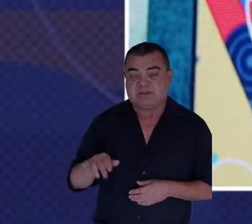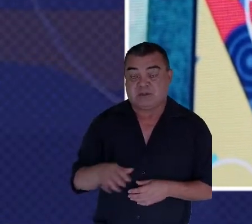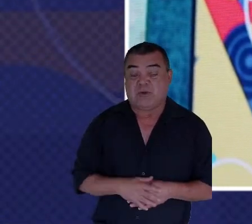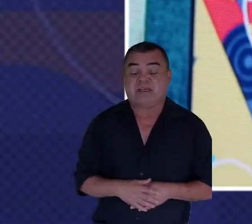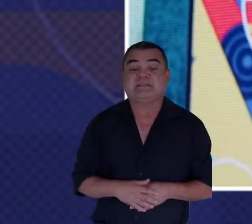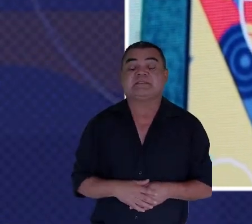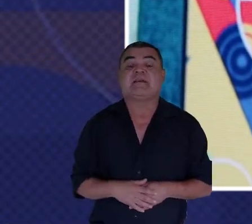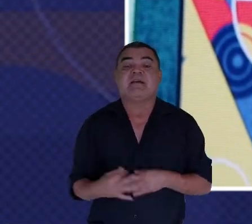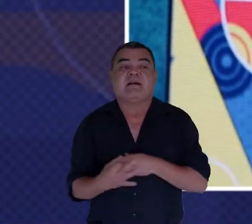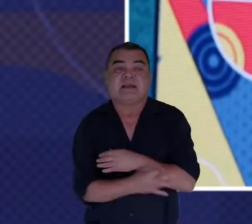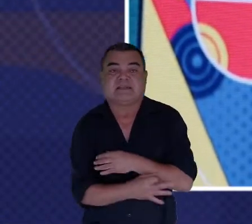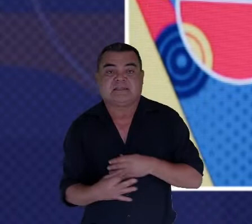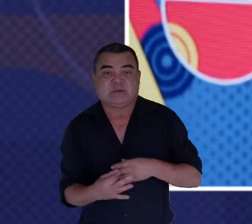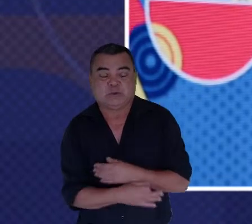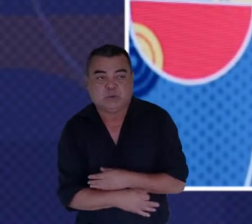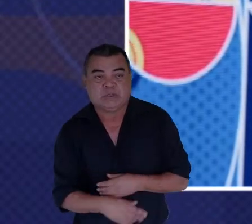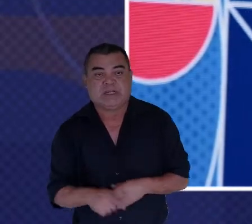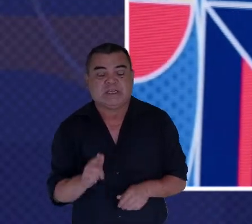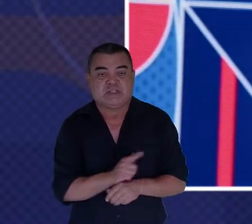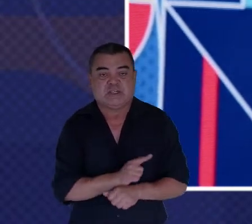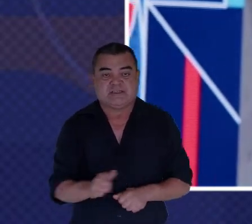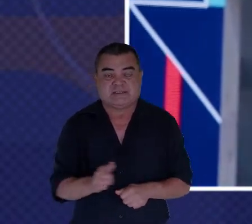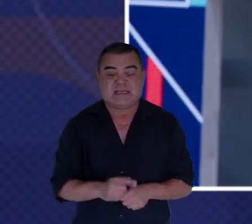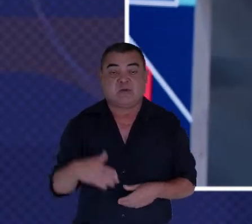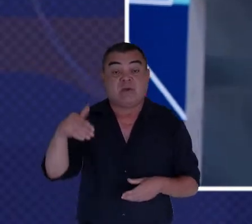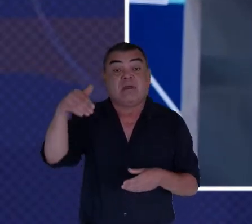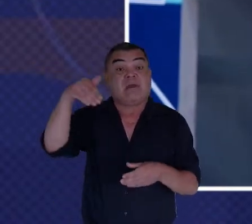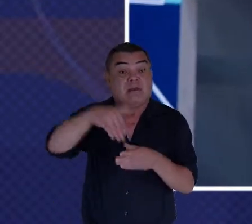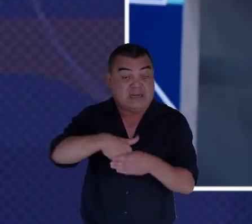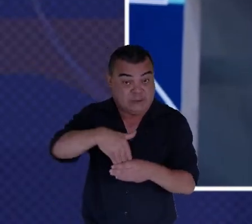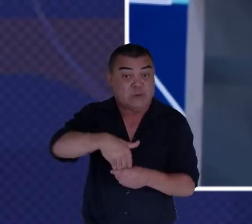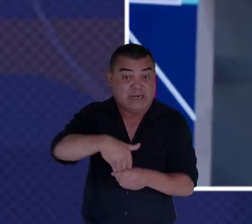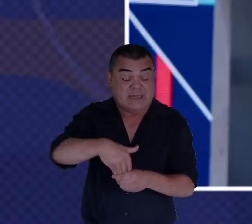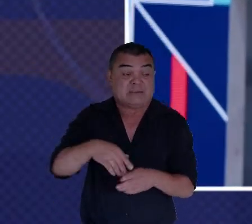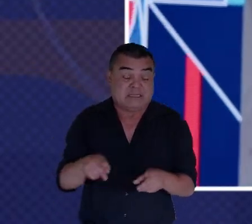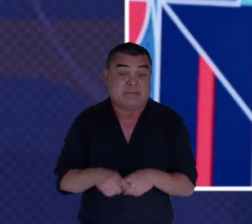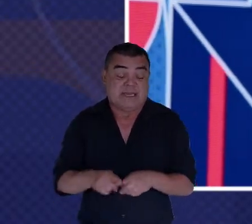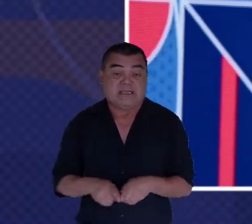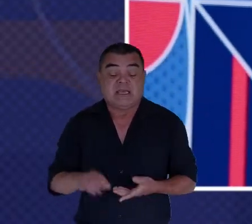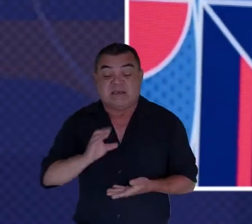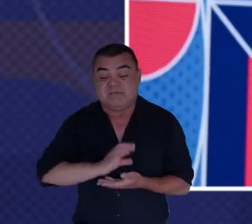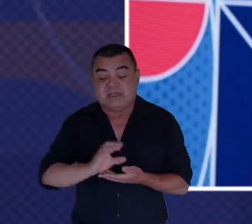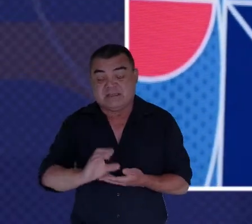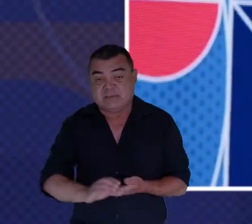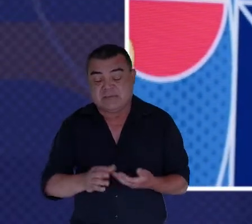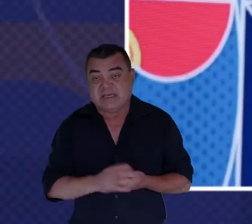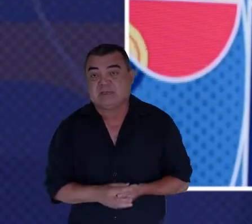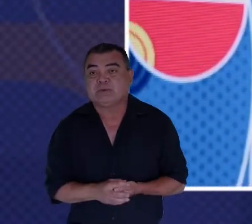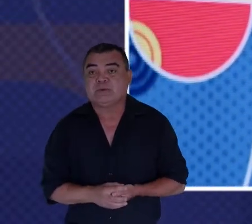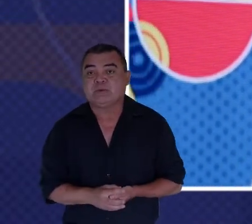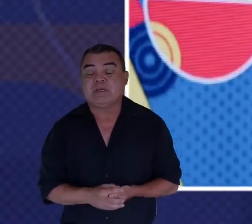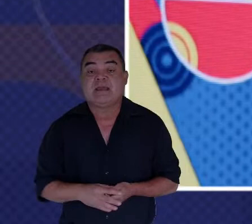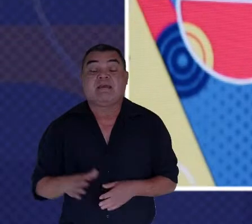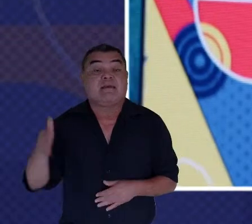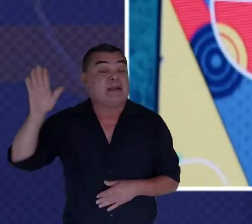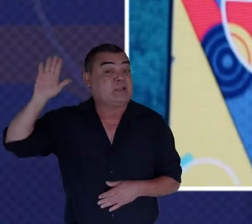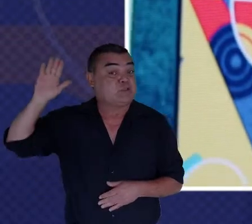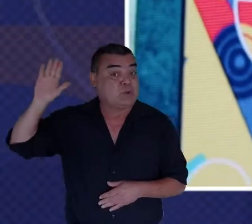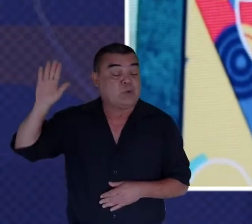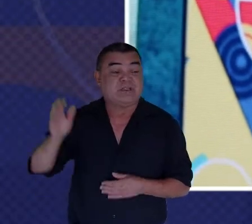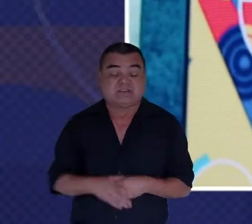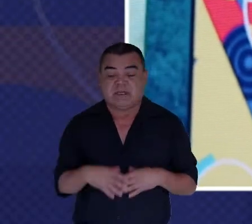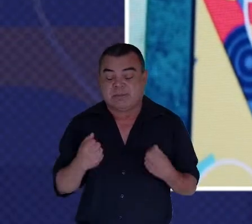arquiteturas gestão arquiteturas eleitorais também é como financiamentos quadráticos como eleições